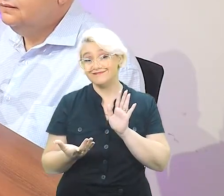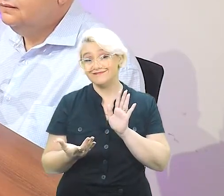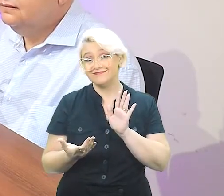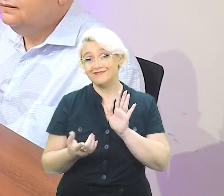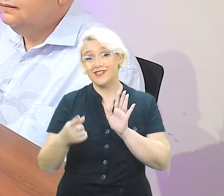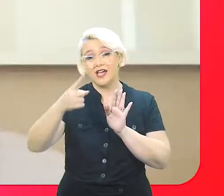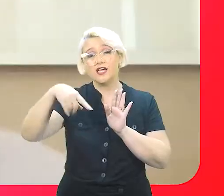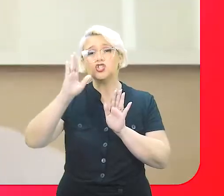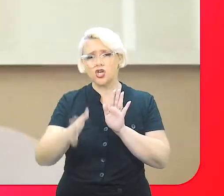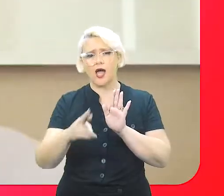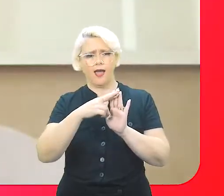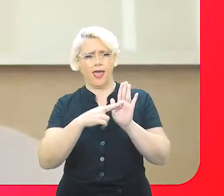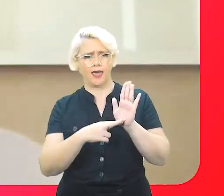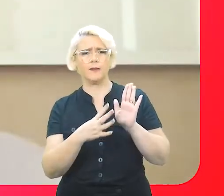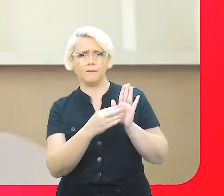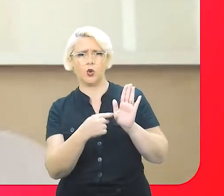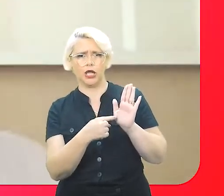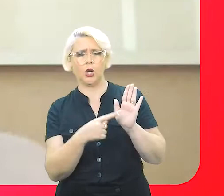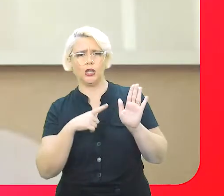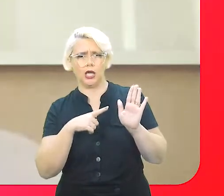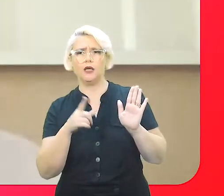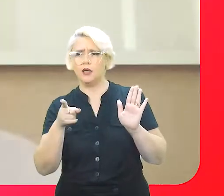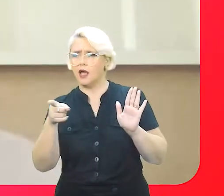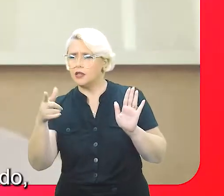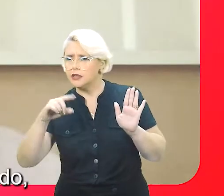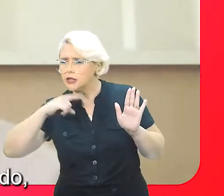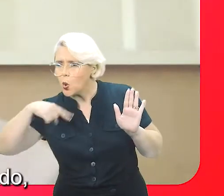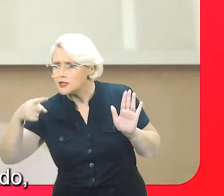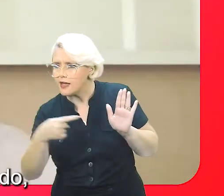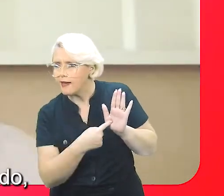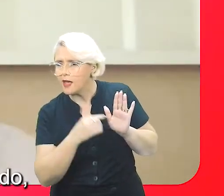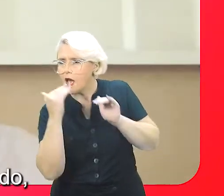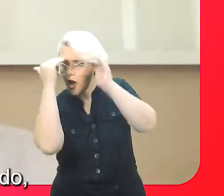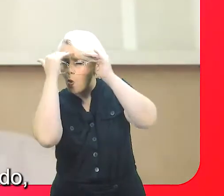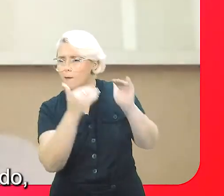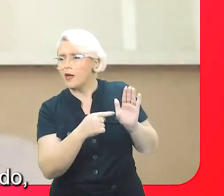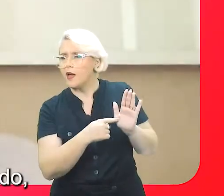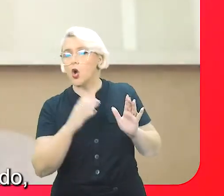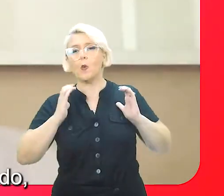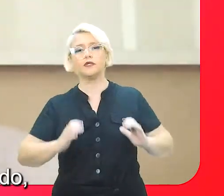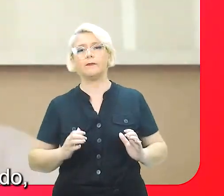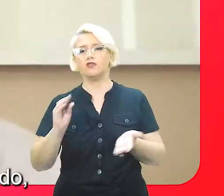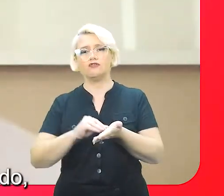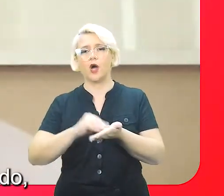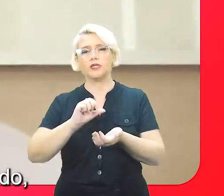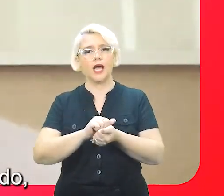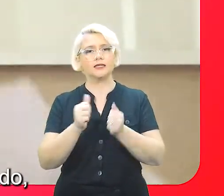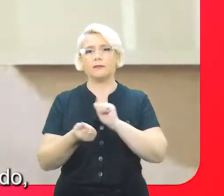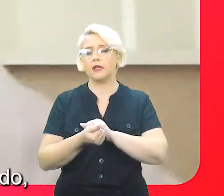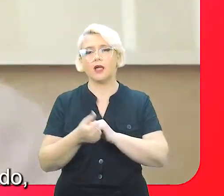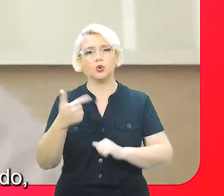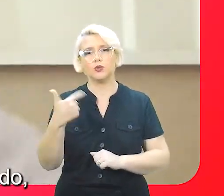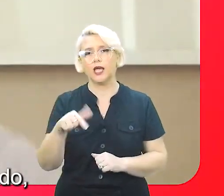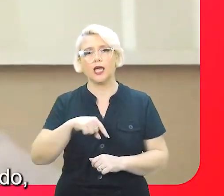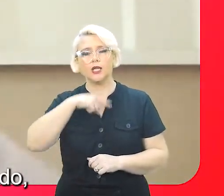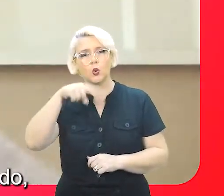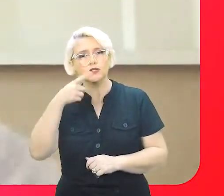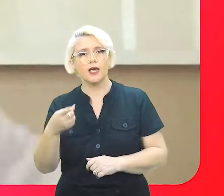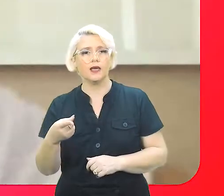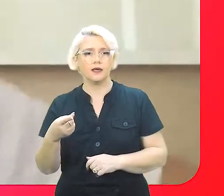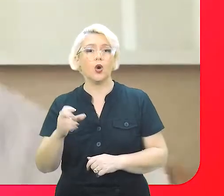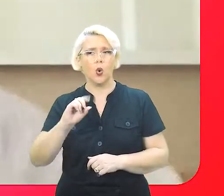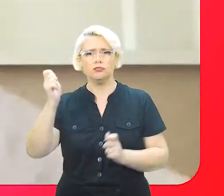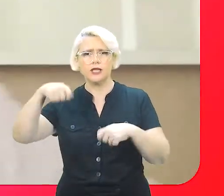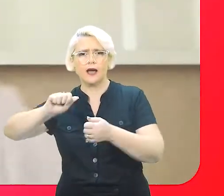Quando você estabelece um modelo, você pode dizer se um comportamento é inadaptado ou